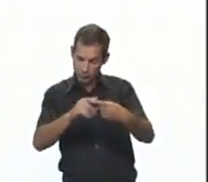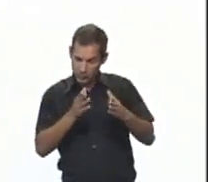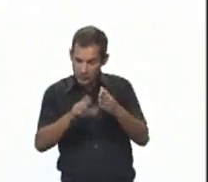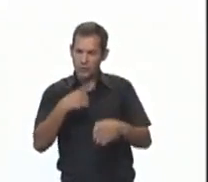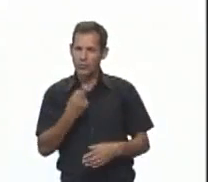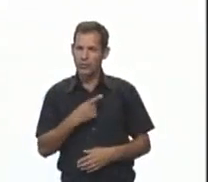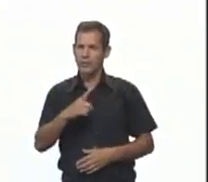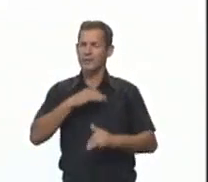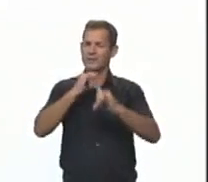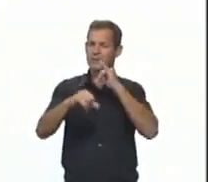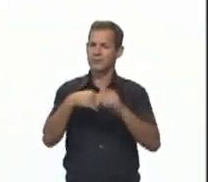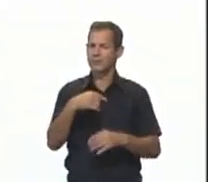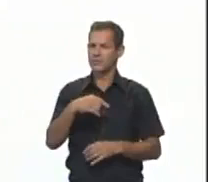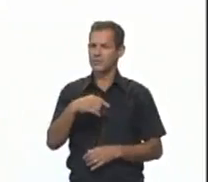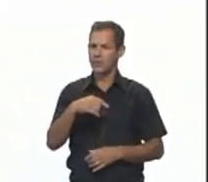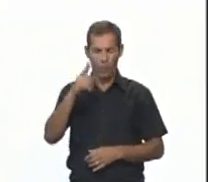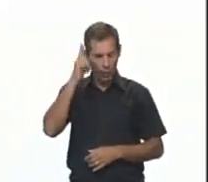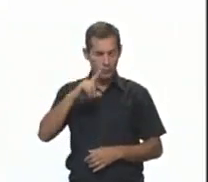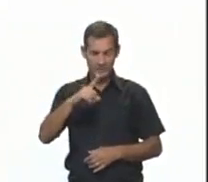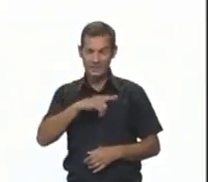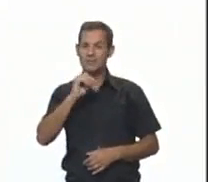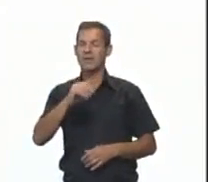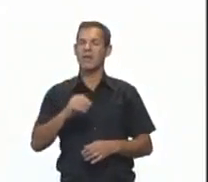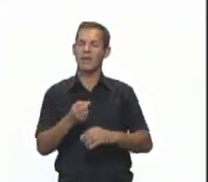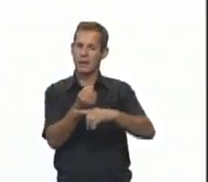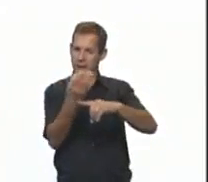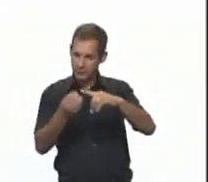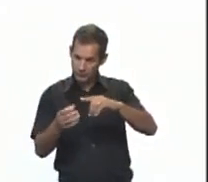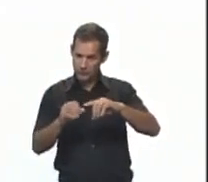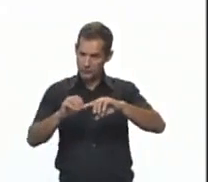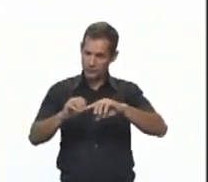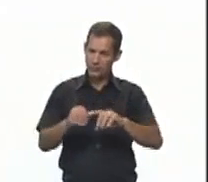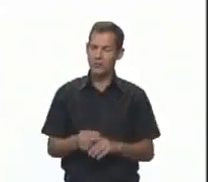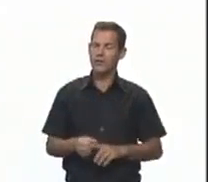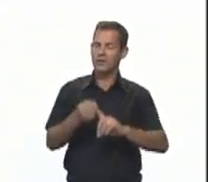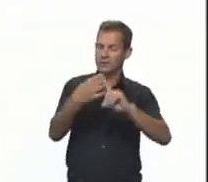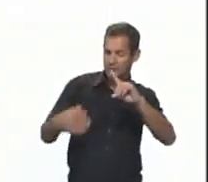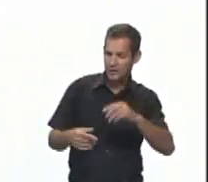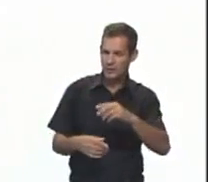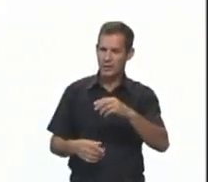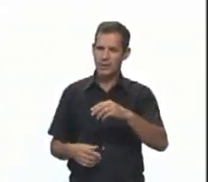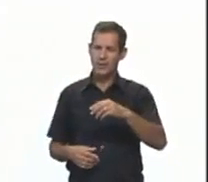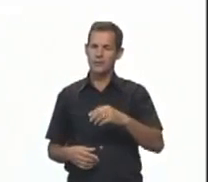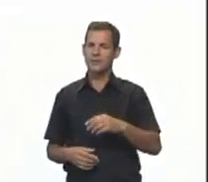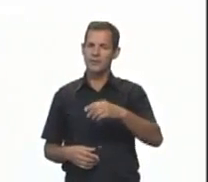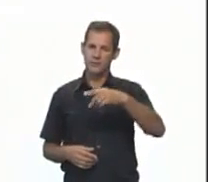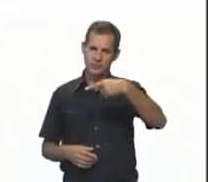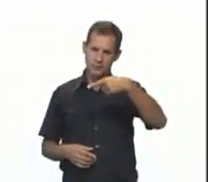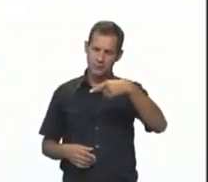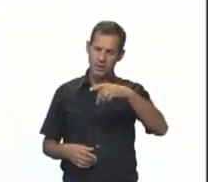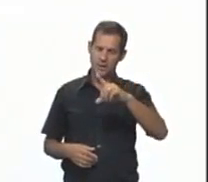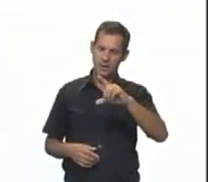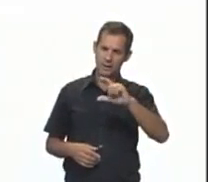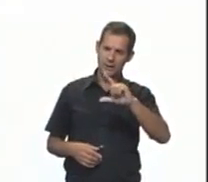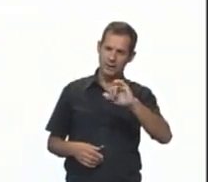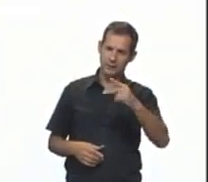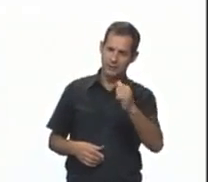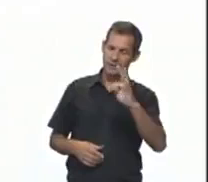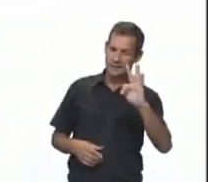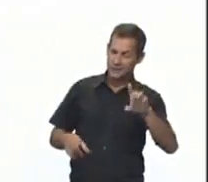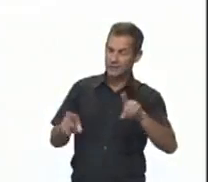quais são as informações que nós temos. Nós temos que a função derivada P' de t é igual a t ao quadrado, que multiplica